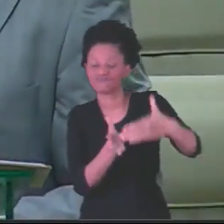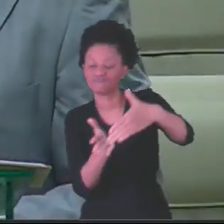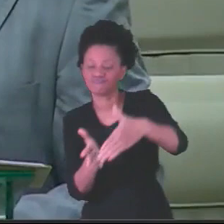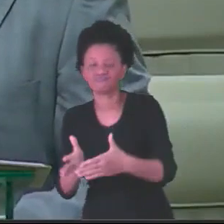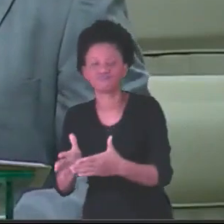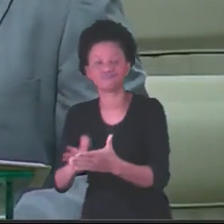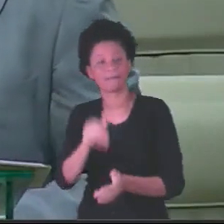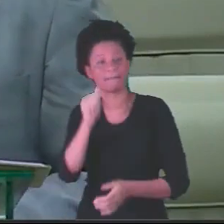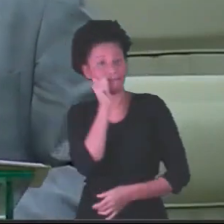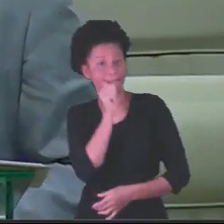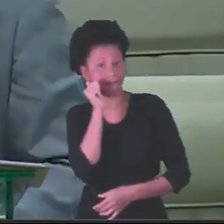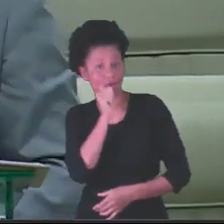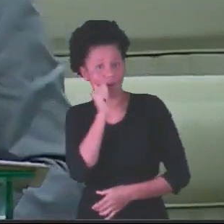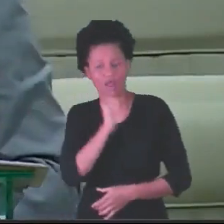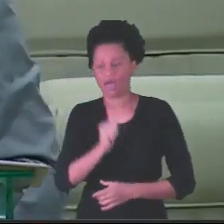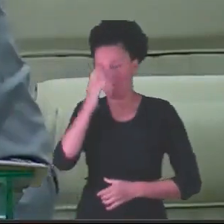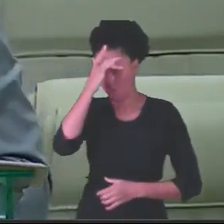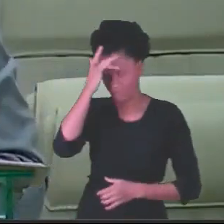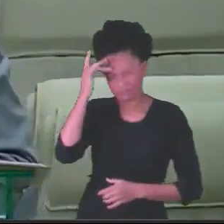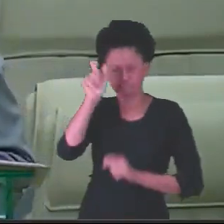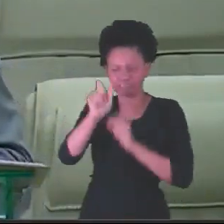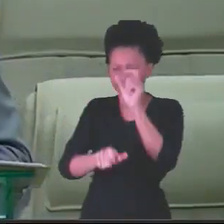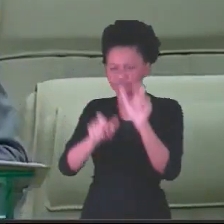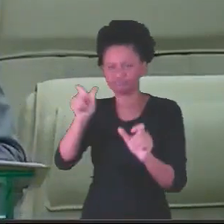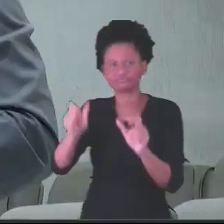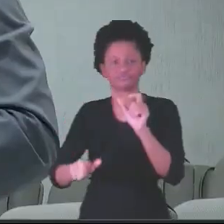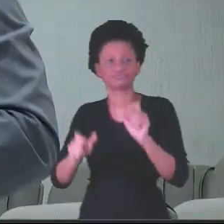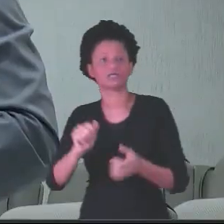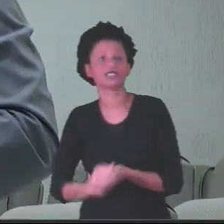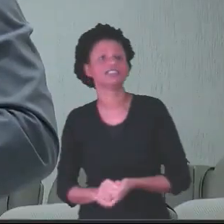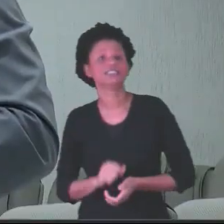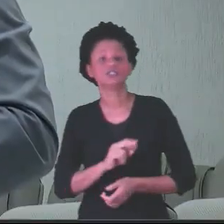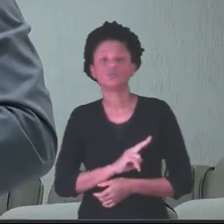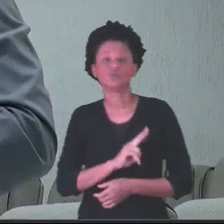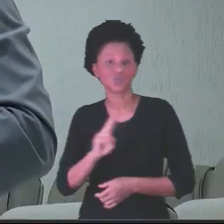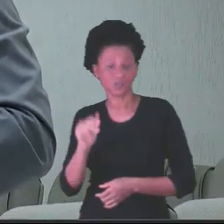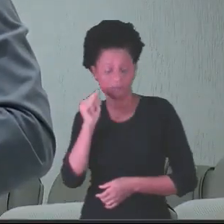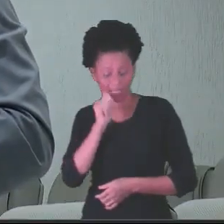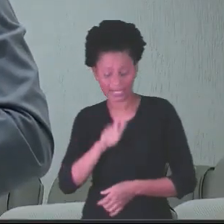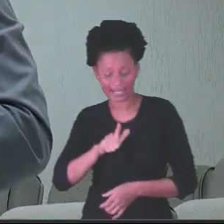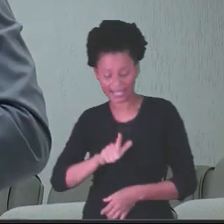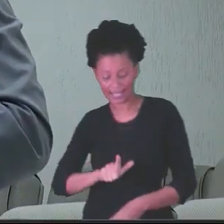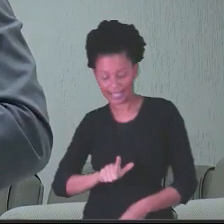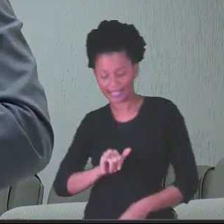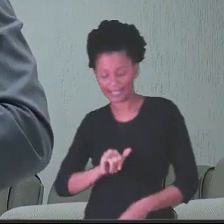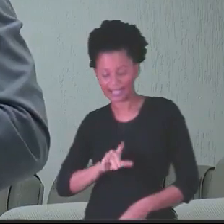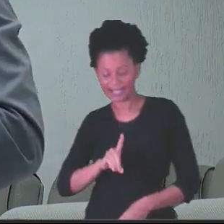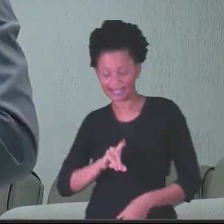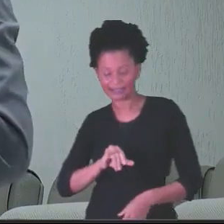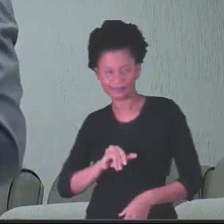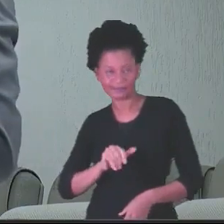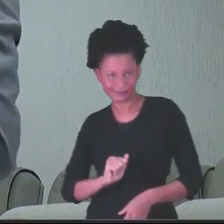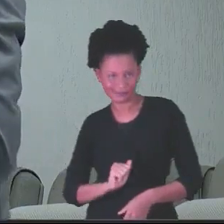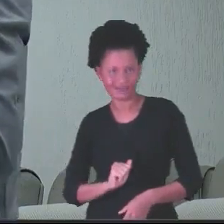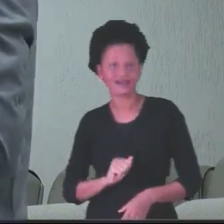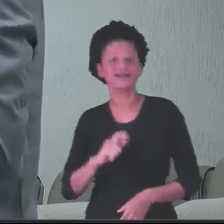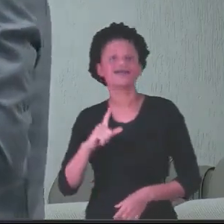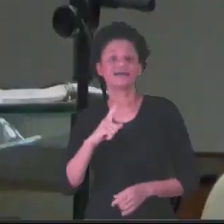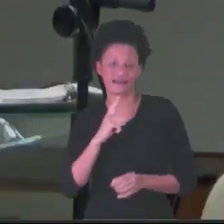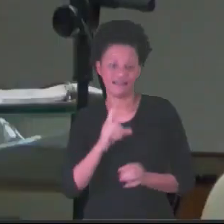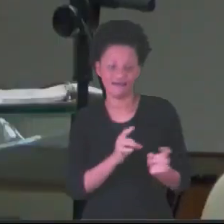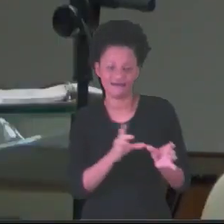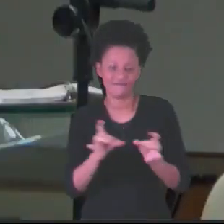mulheres e pessoas reunidas e hálito a mulher chamada lívia uma vendedora de púrpura de tiatira